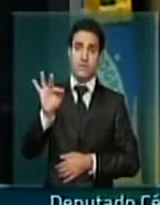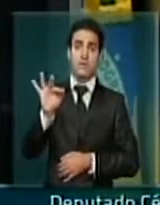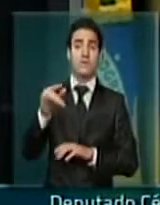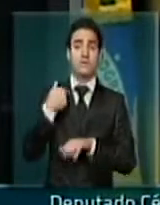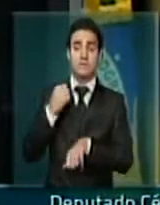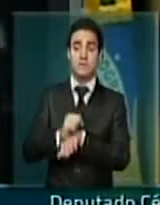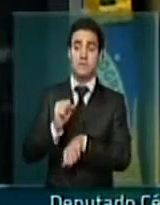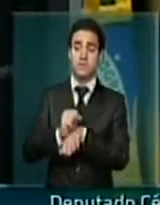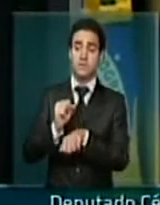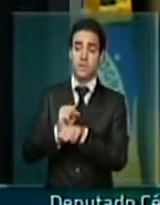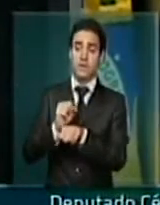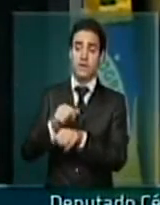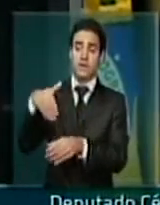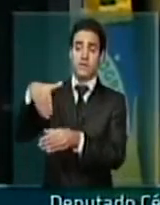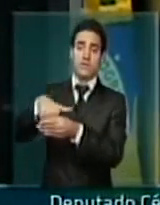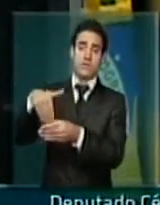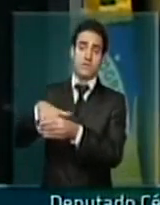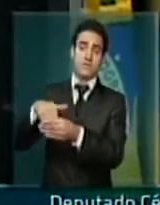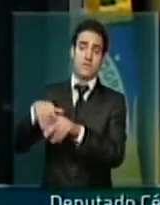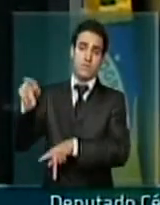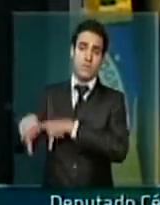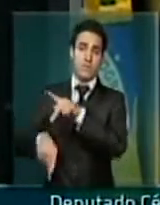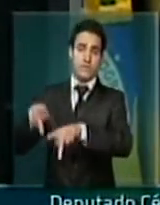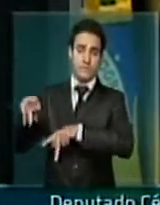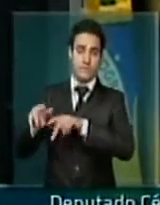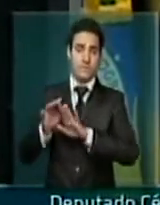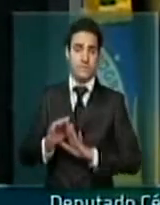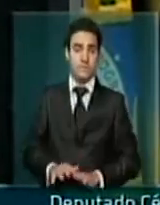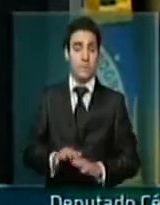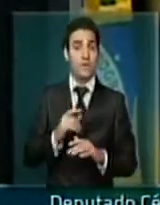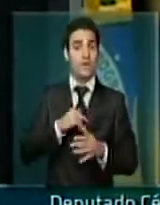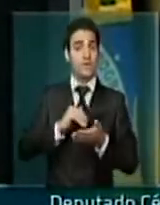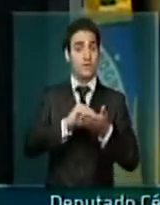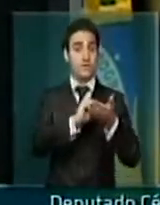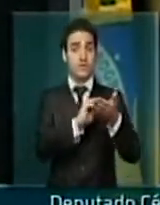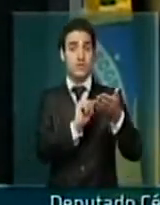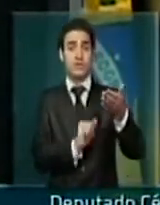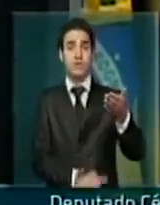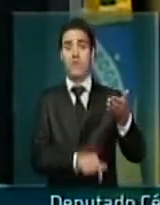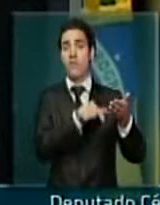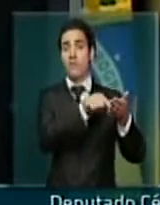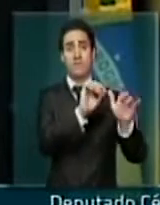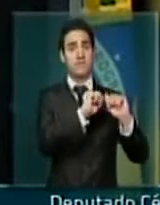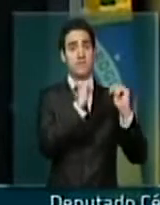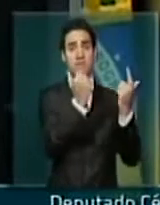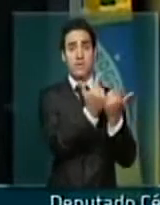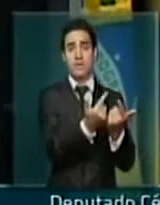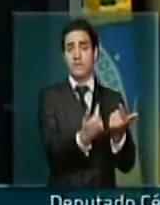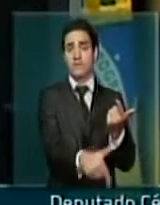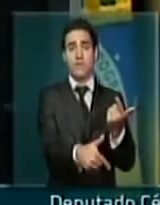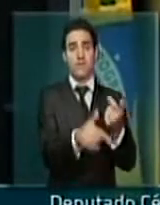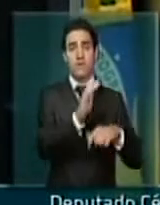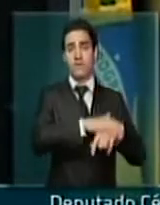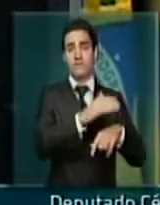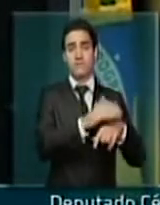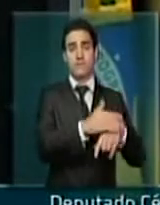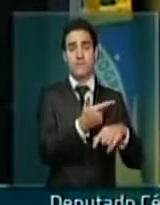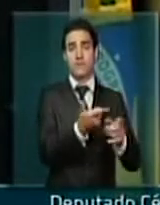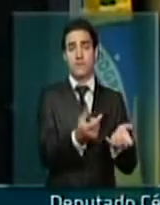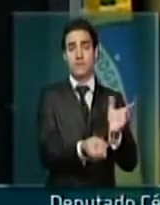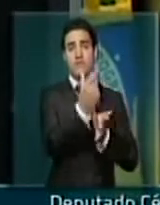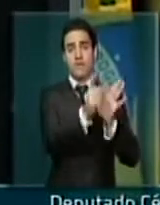de consulta prévia e assim por diante. Retirou das Assembleias Legislativas o seu poder